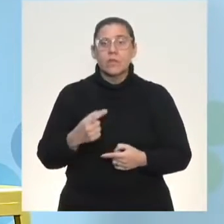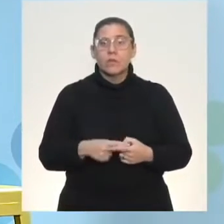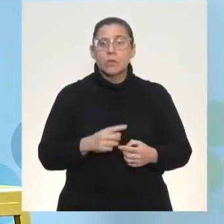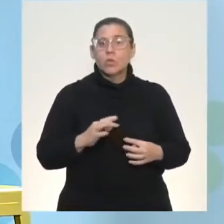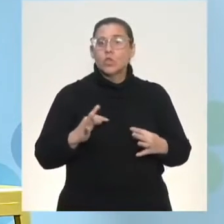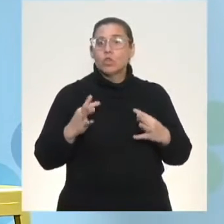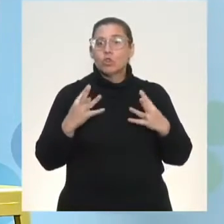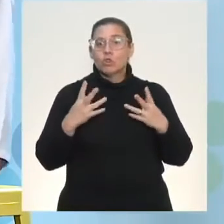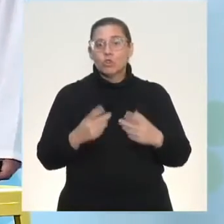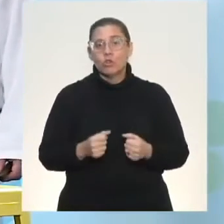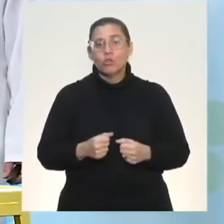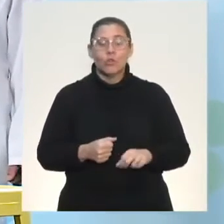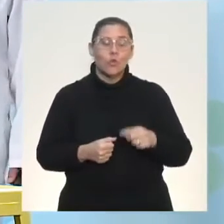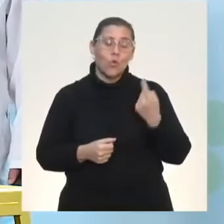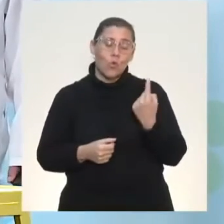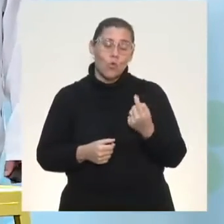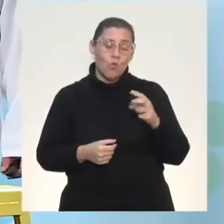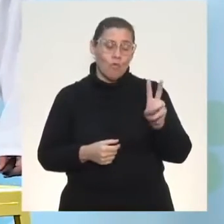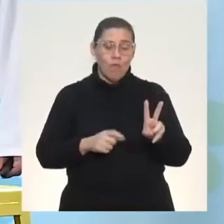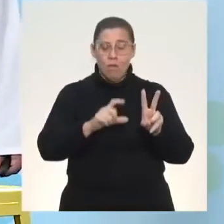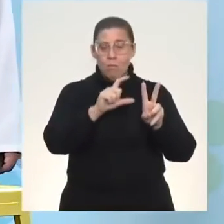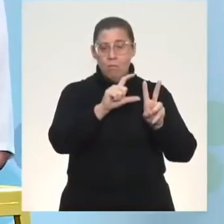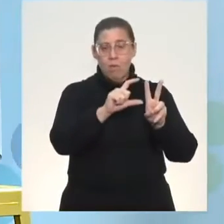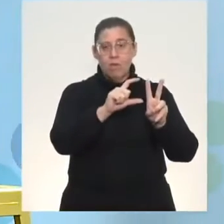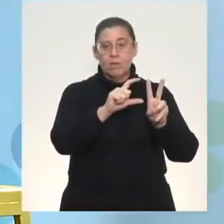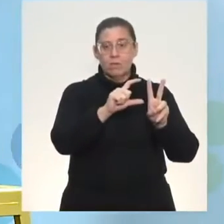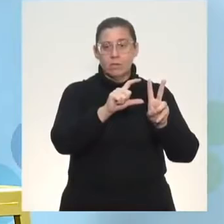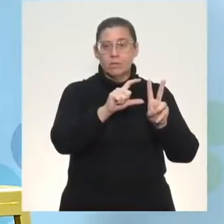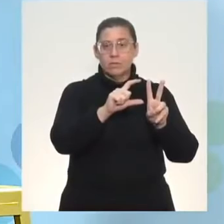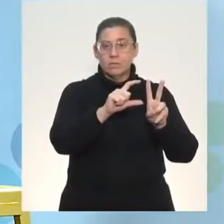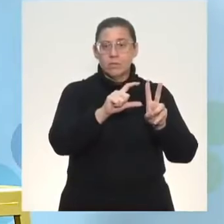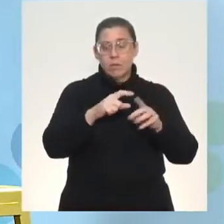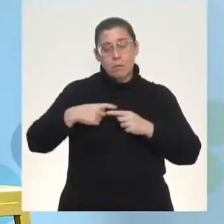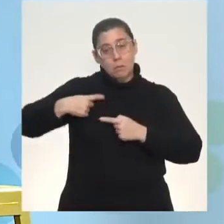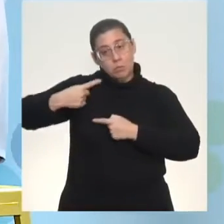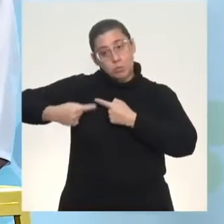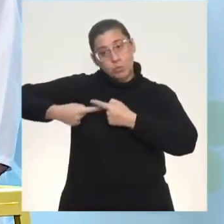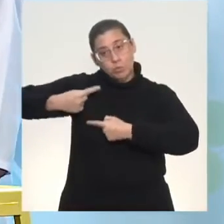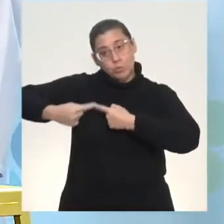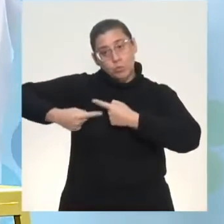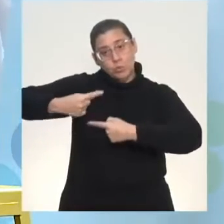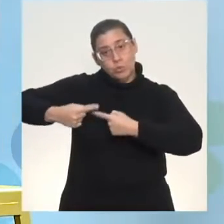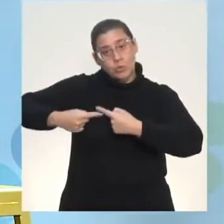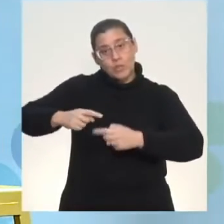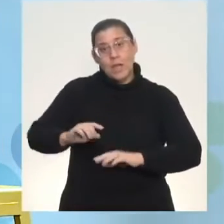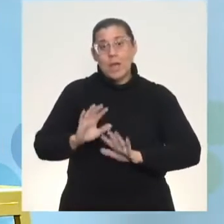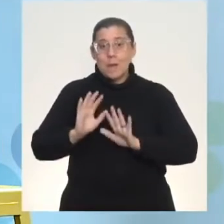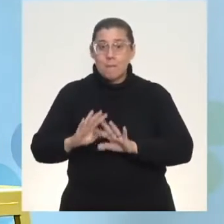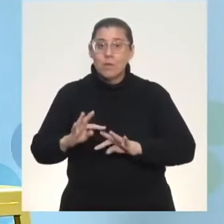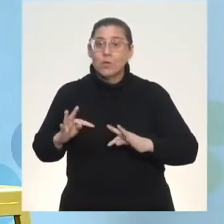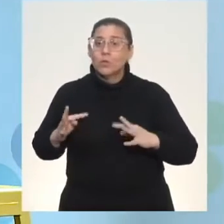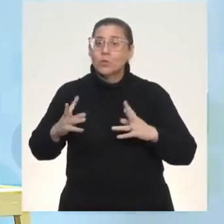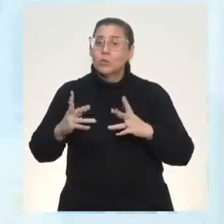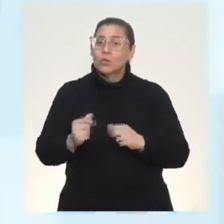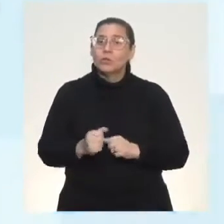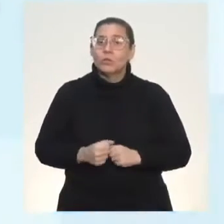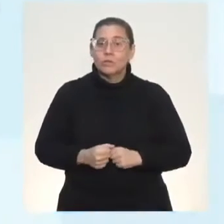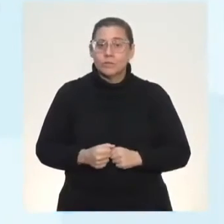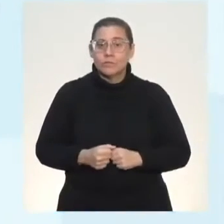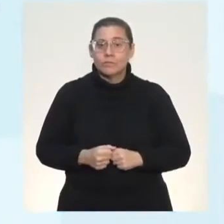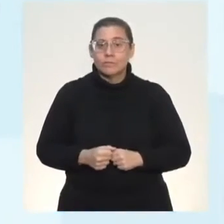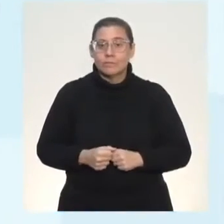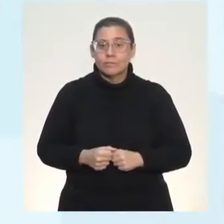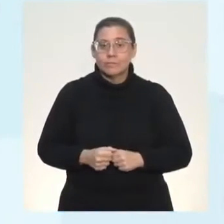carregam pelo menos um V maiúsculo. Então lembra, essa foi a primeira geração, tá? Mas todas elas carregam o Vzinho do